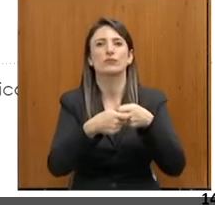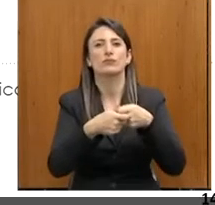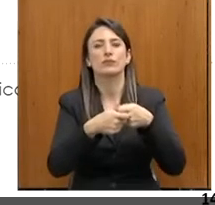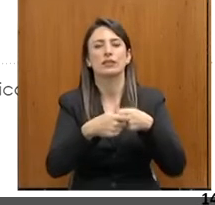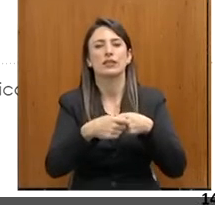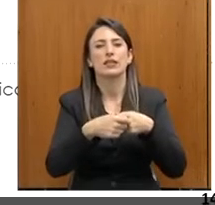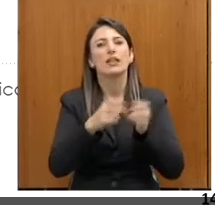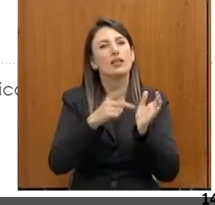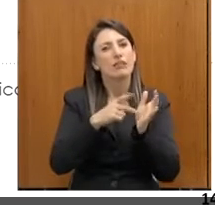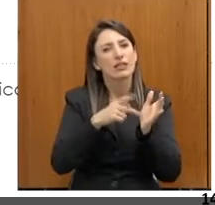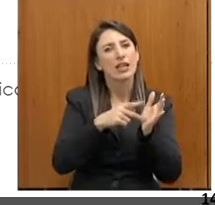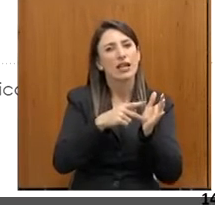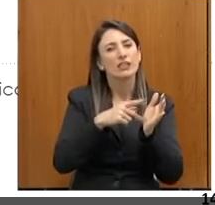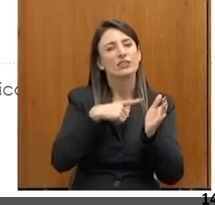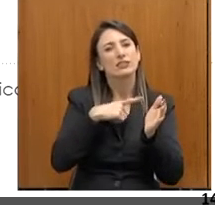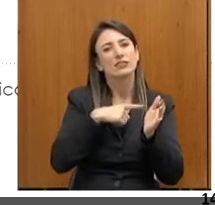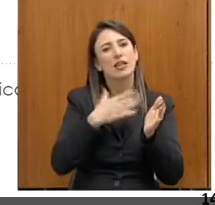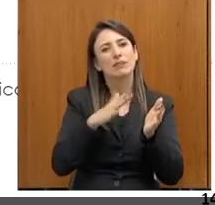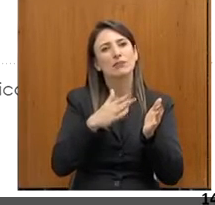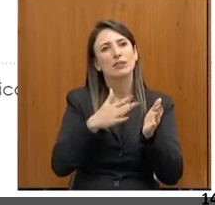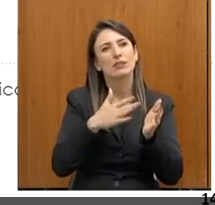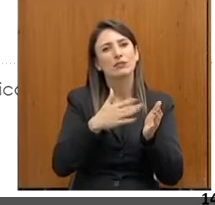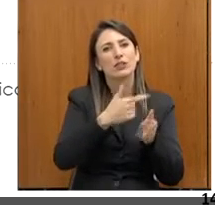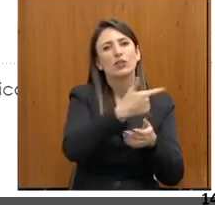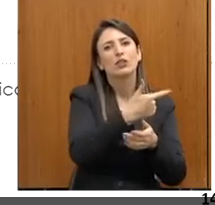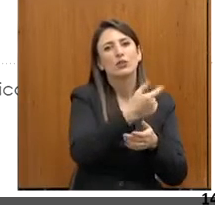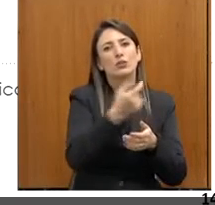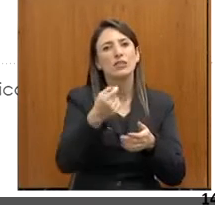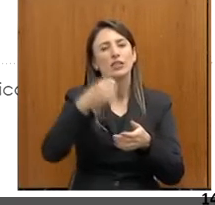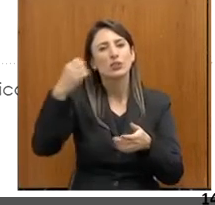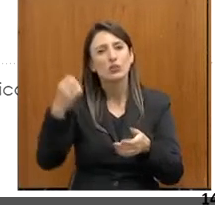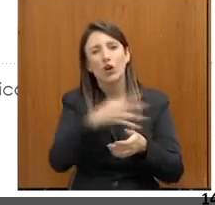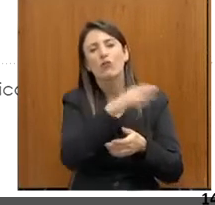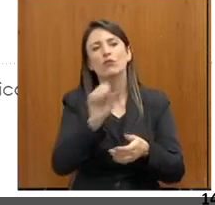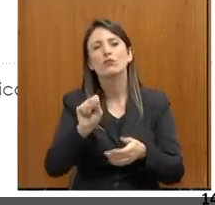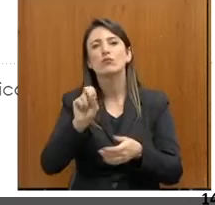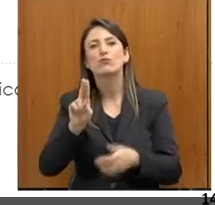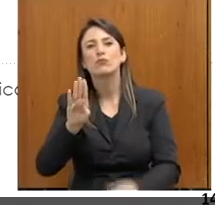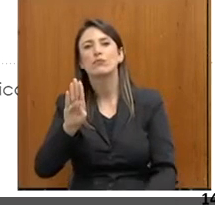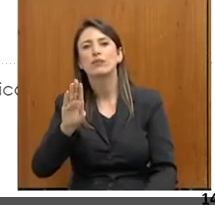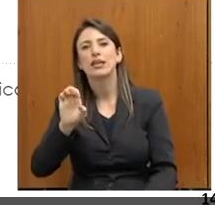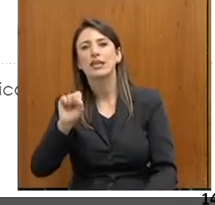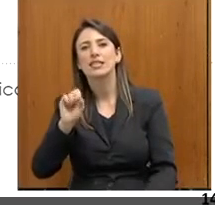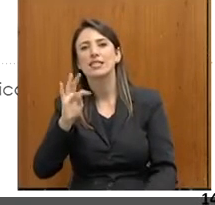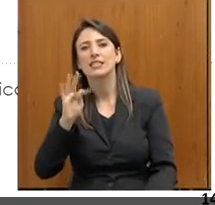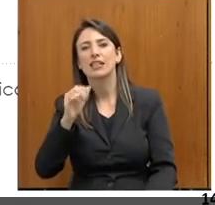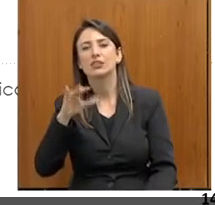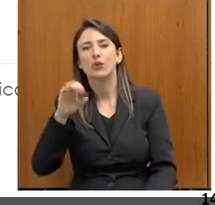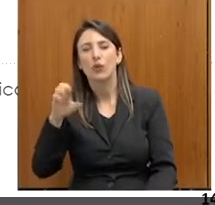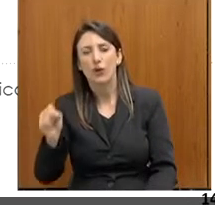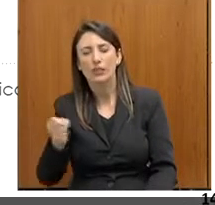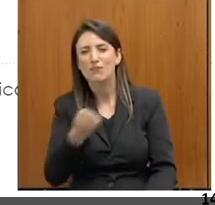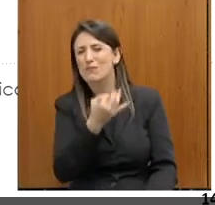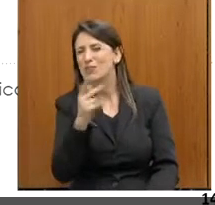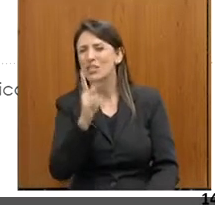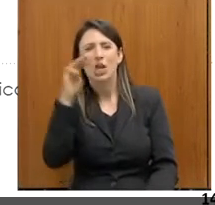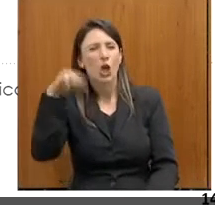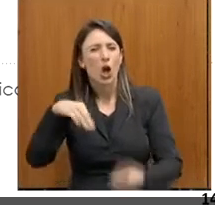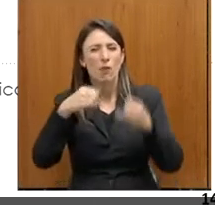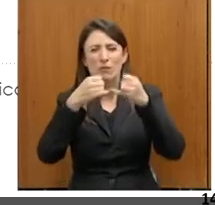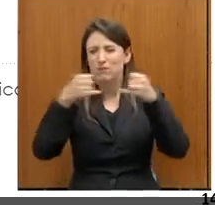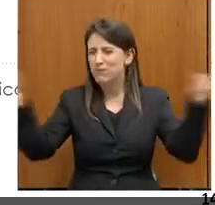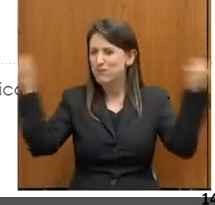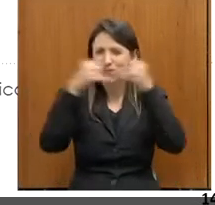150 agora nós vamos de 200 novas estradas novas subestações 20.000 km de rede investimentos em